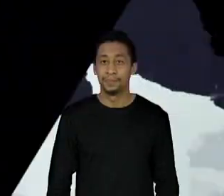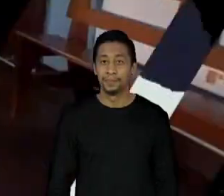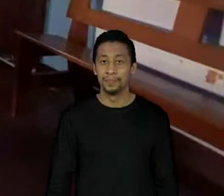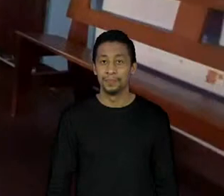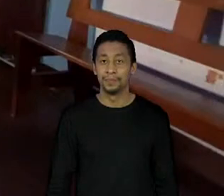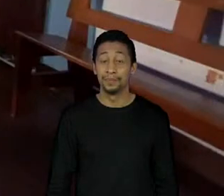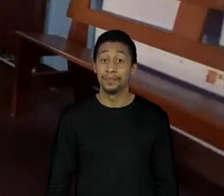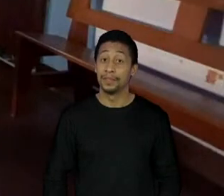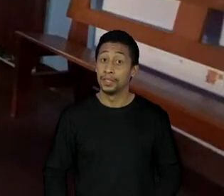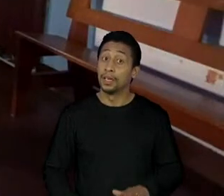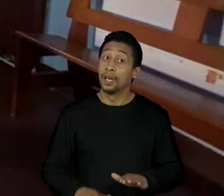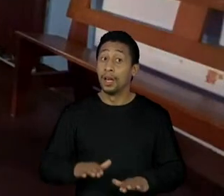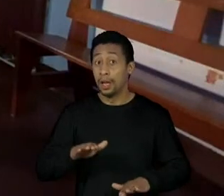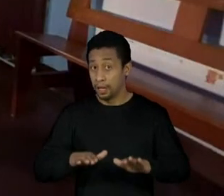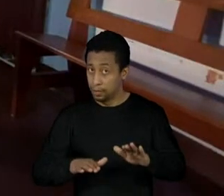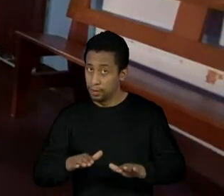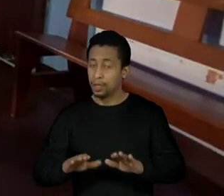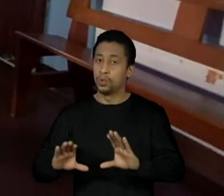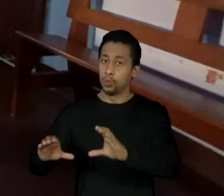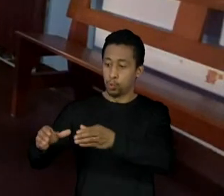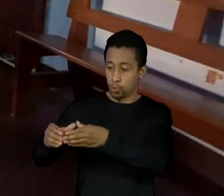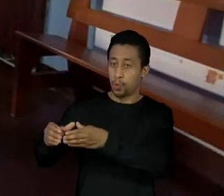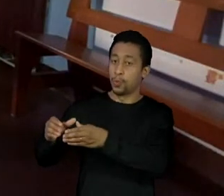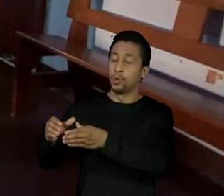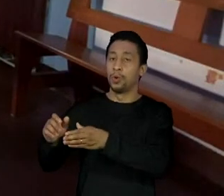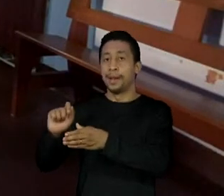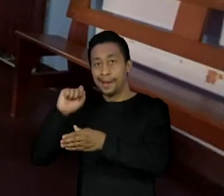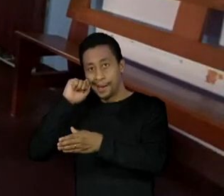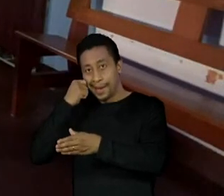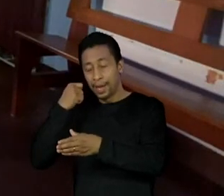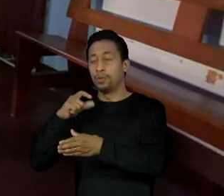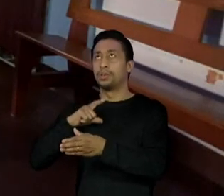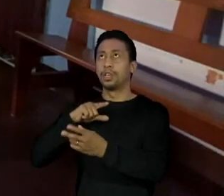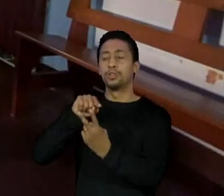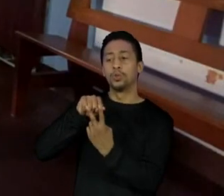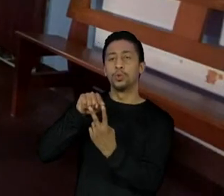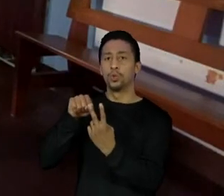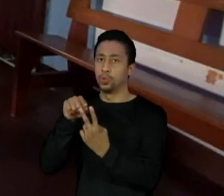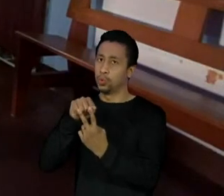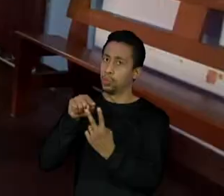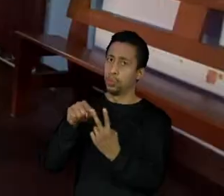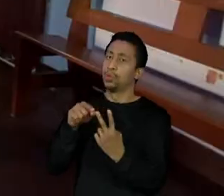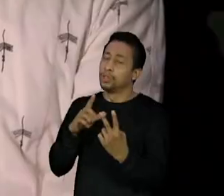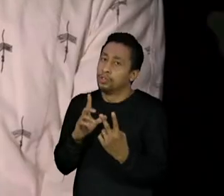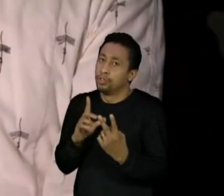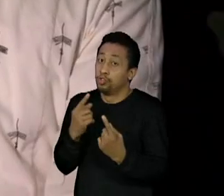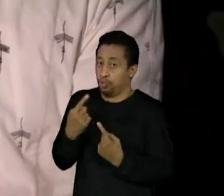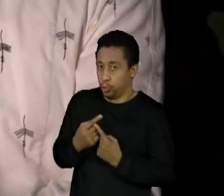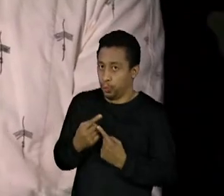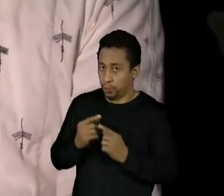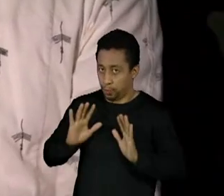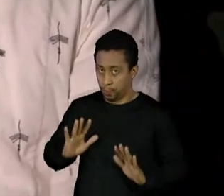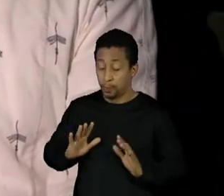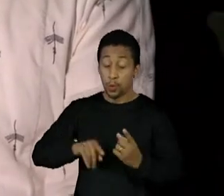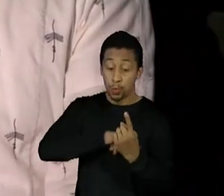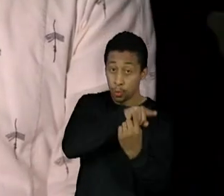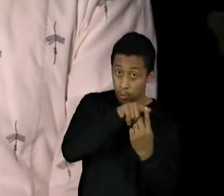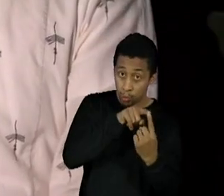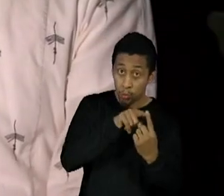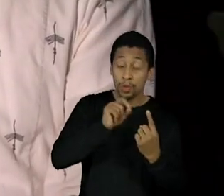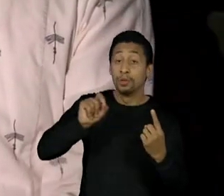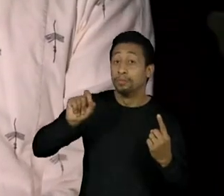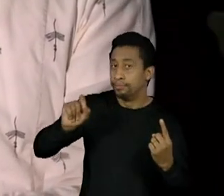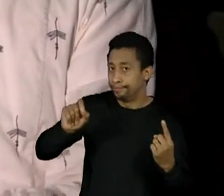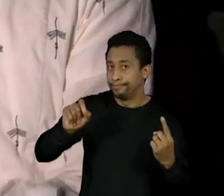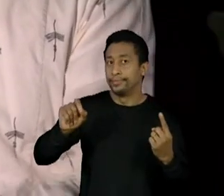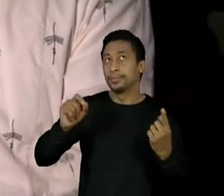acompanhar. Talvez as demandas das Irmandades Negras hoje sejam duas, né? Uma delas é o entendimento